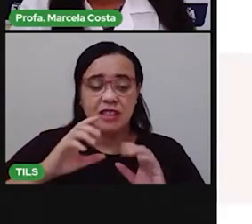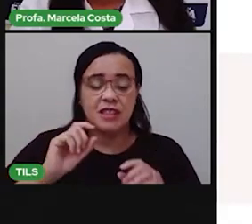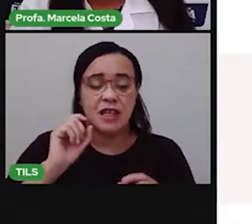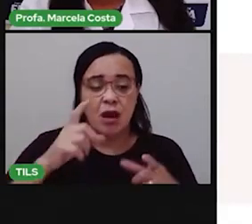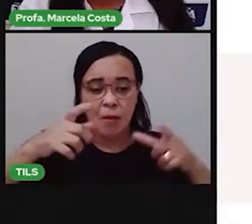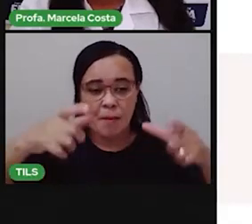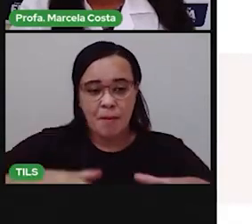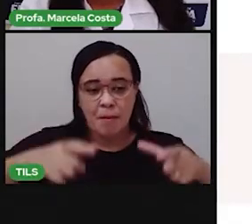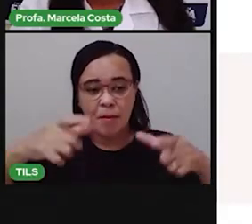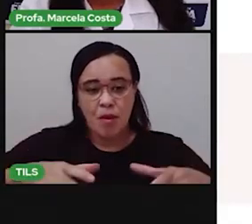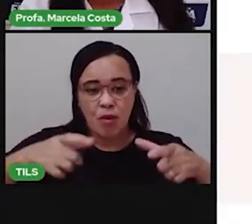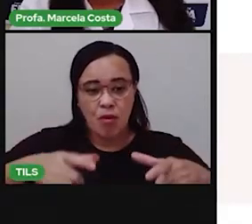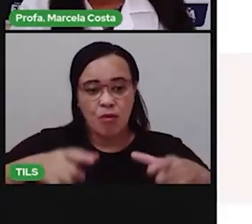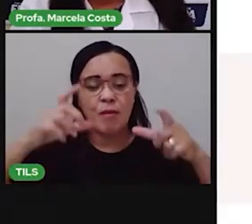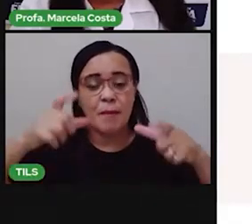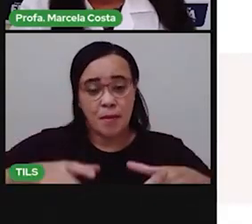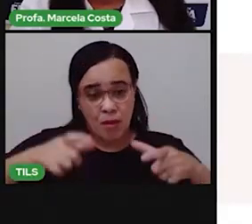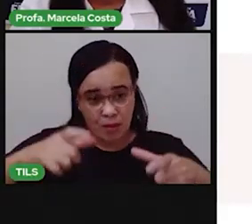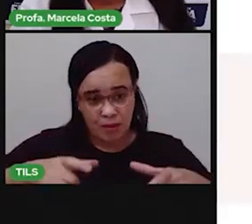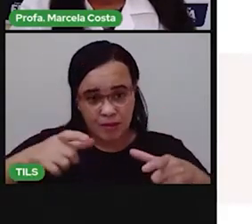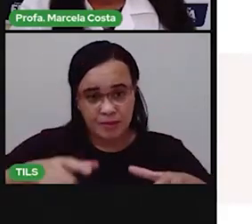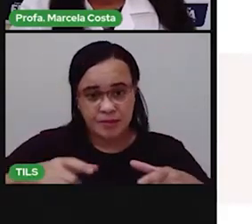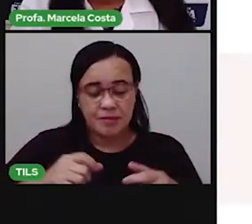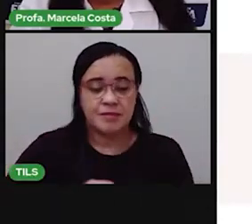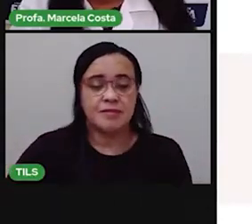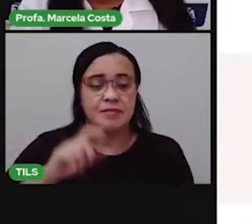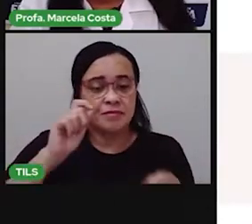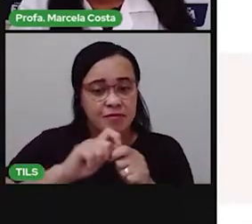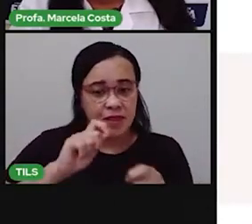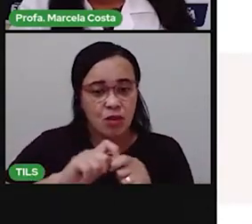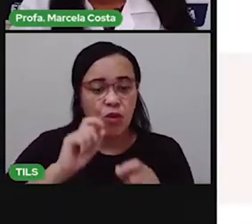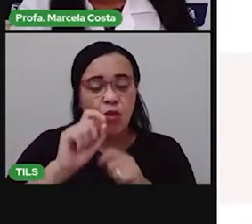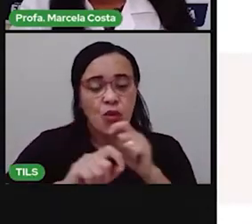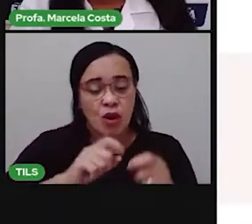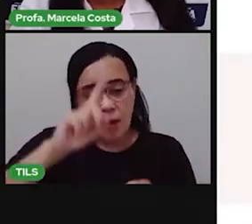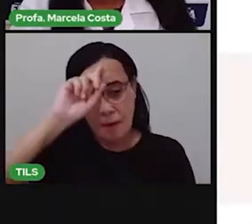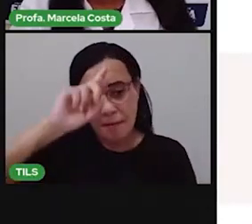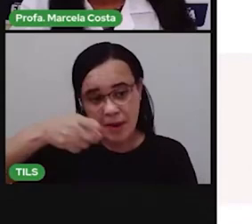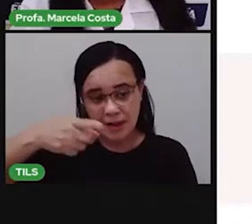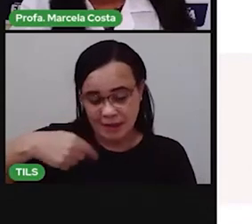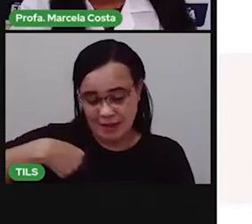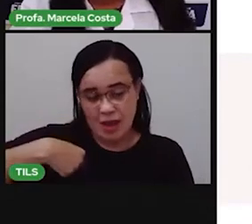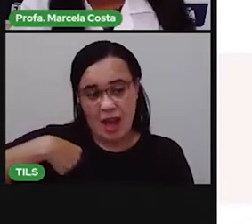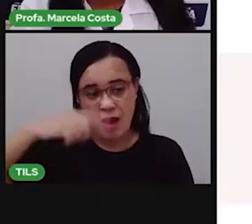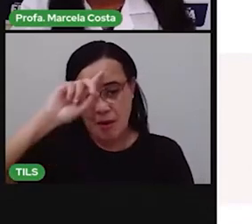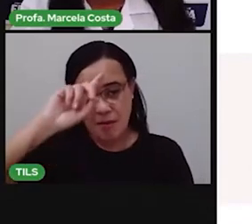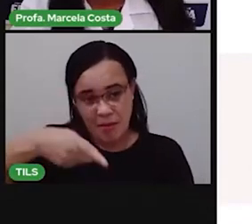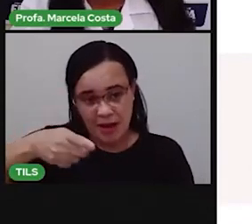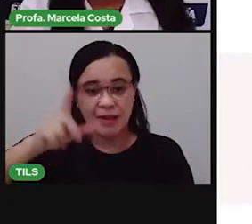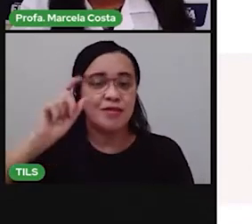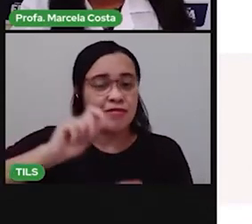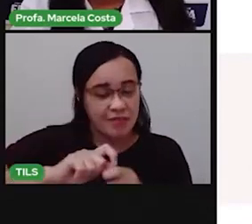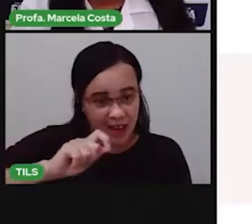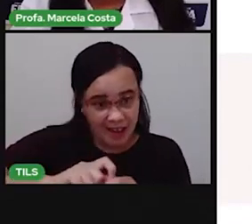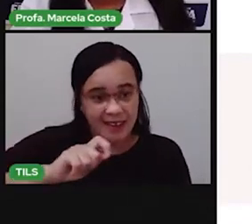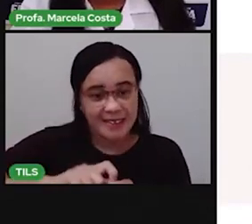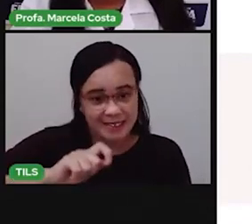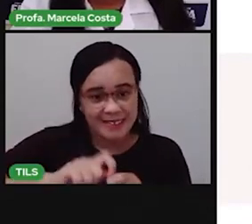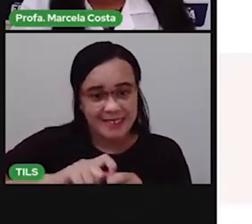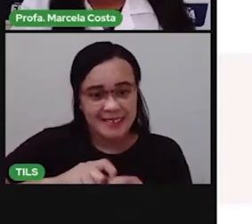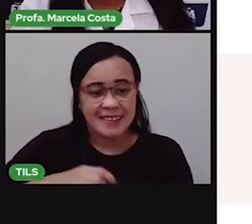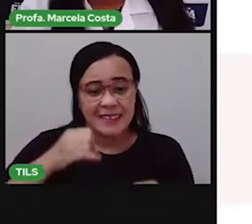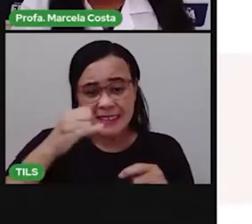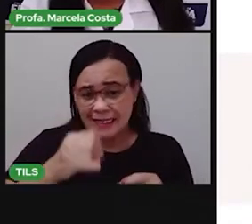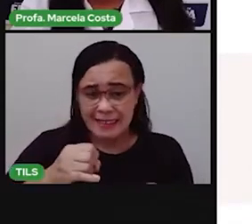bolo, bolo, faz o que mando, faço, se